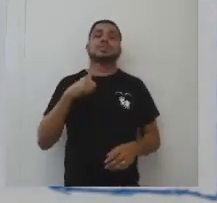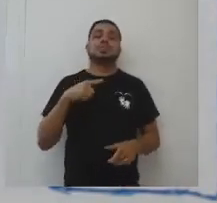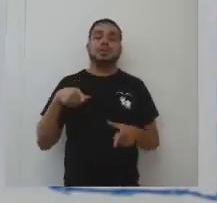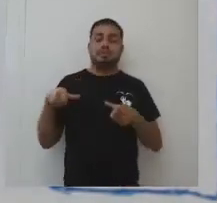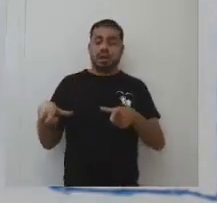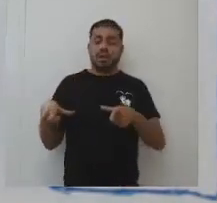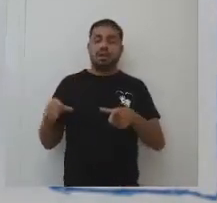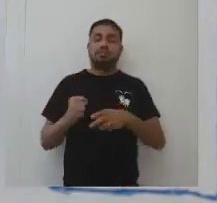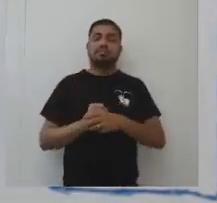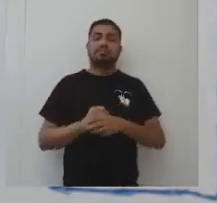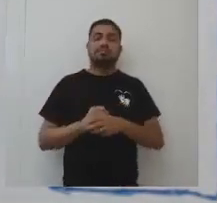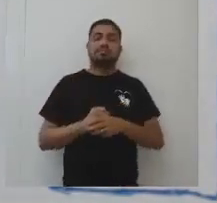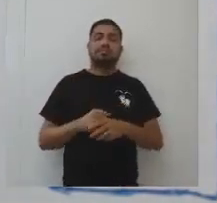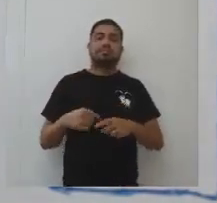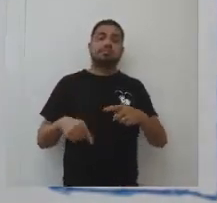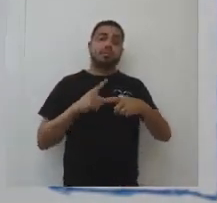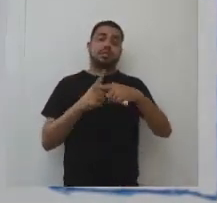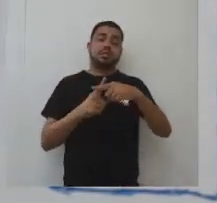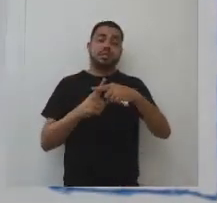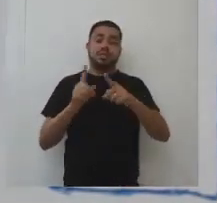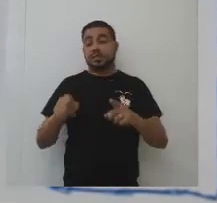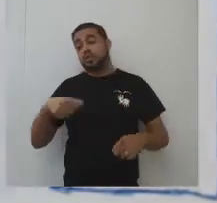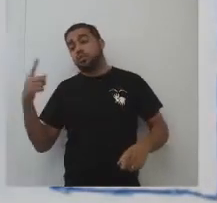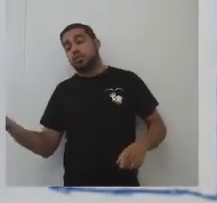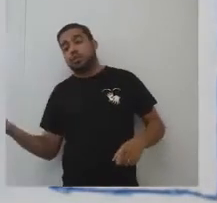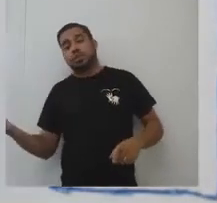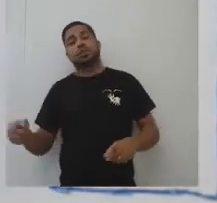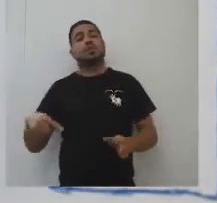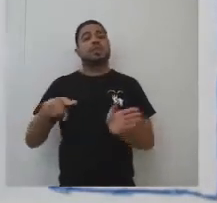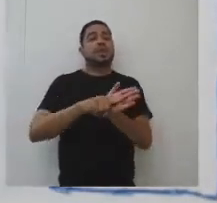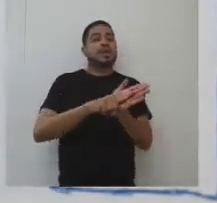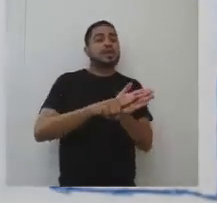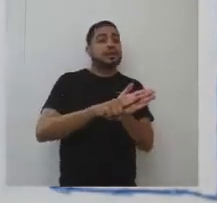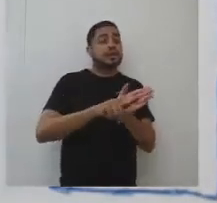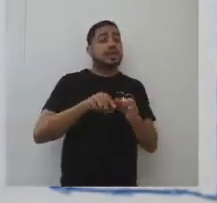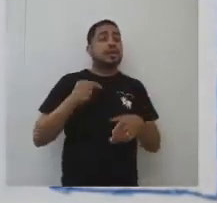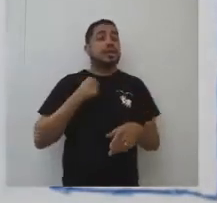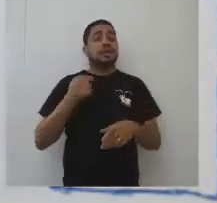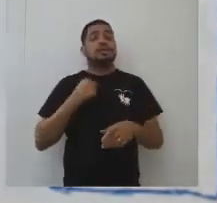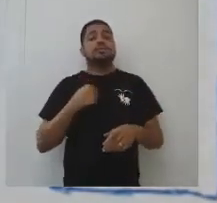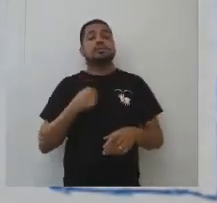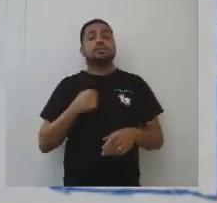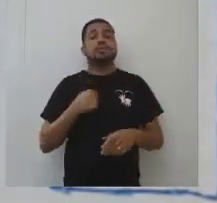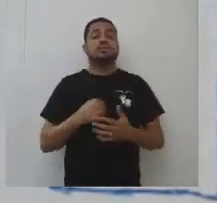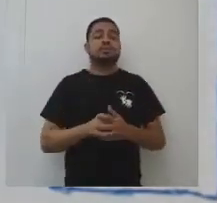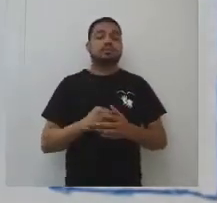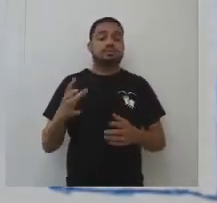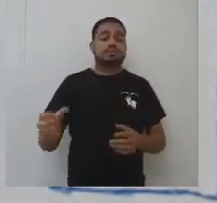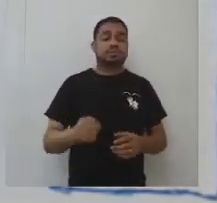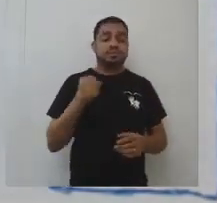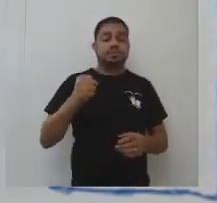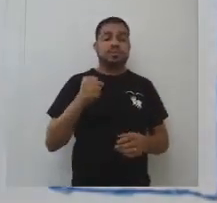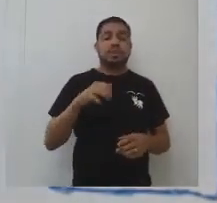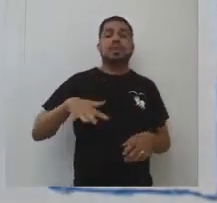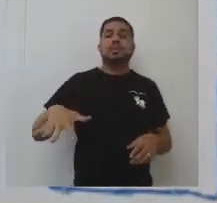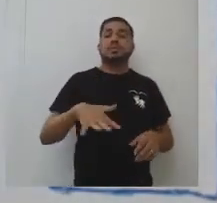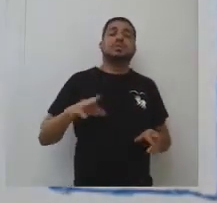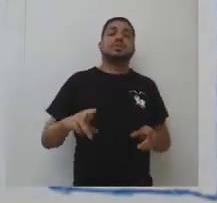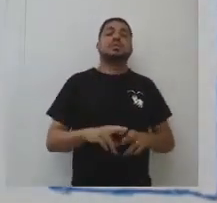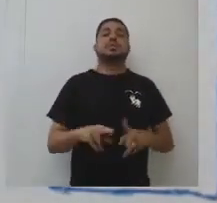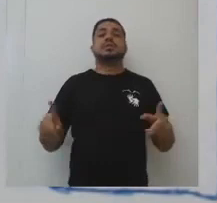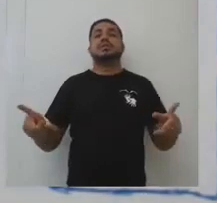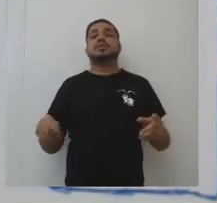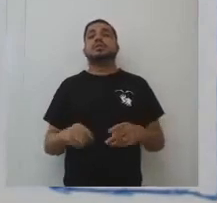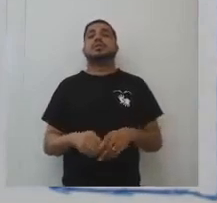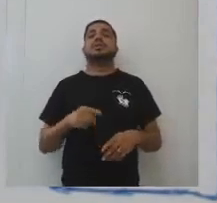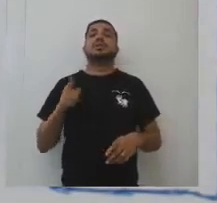placa positiva e aqui tem uma placa negativa. E eu pegasse regiões diferentes, pegasse